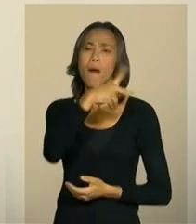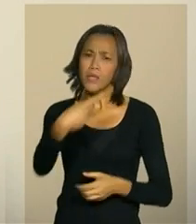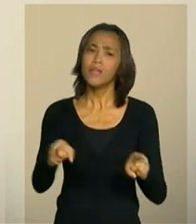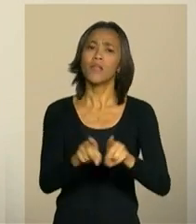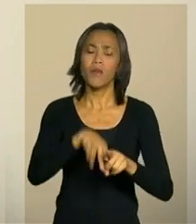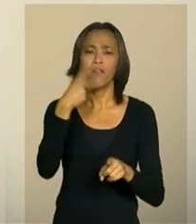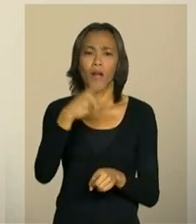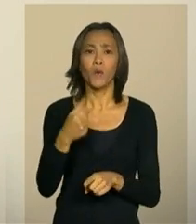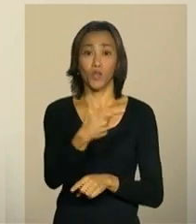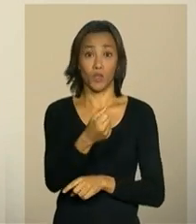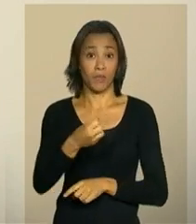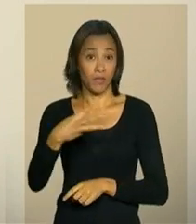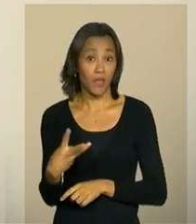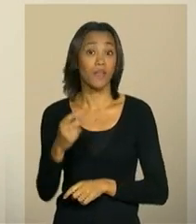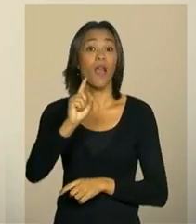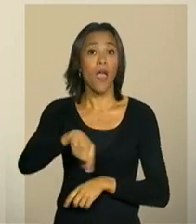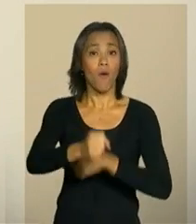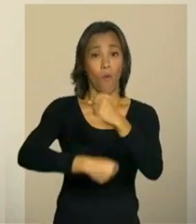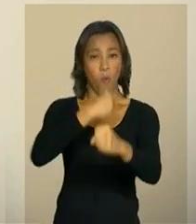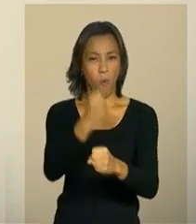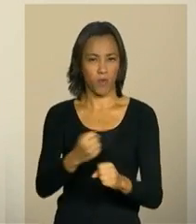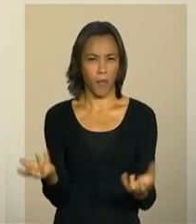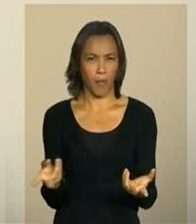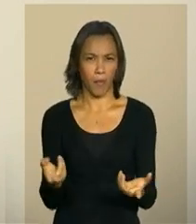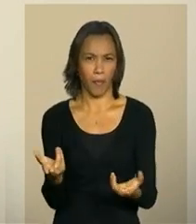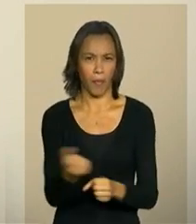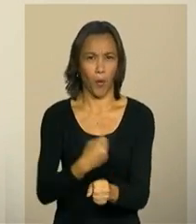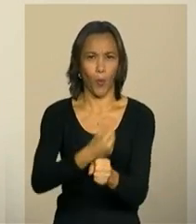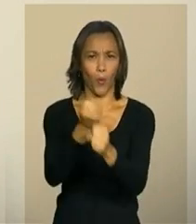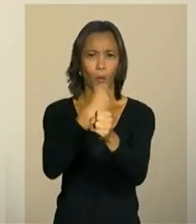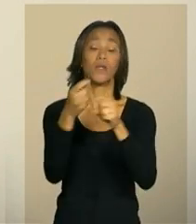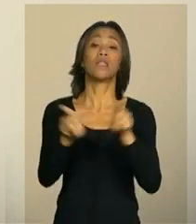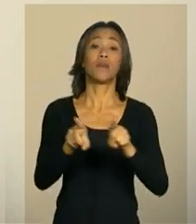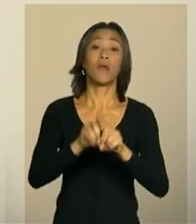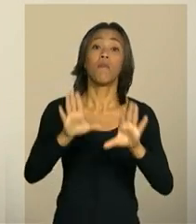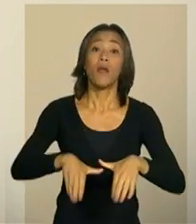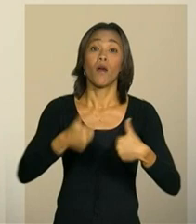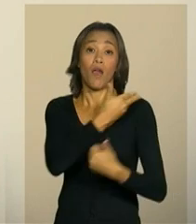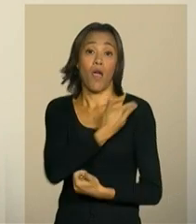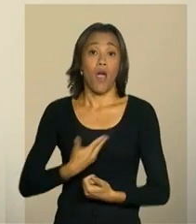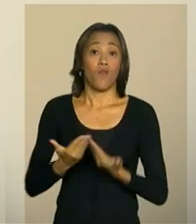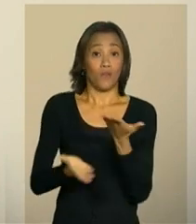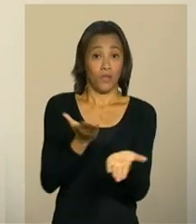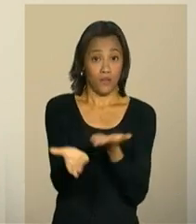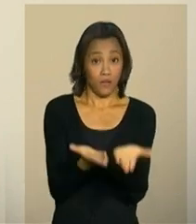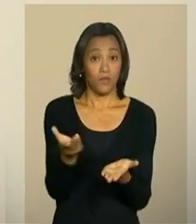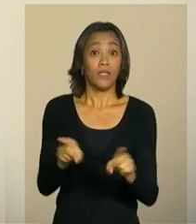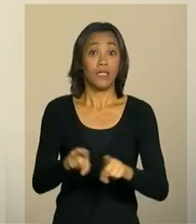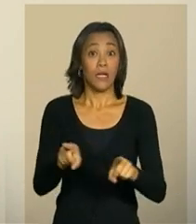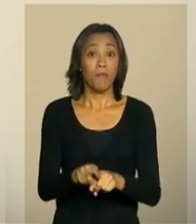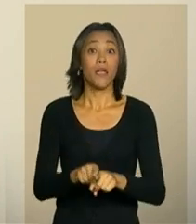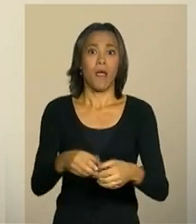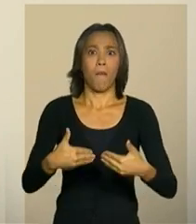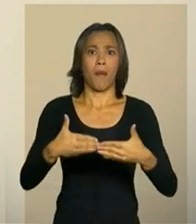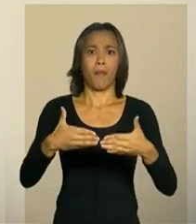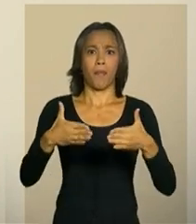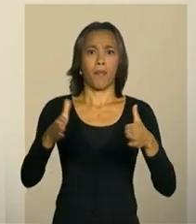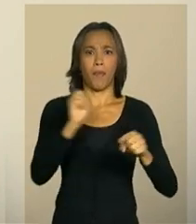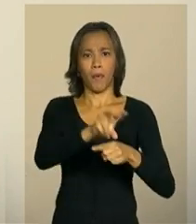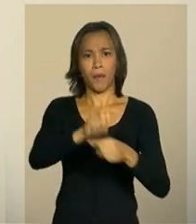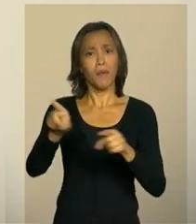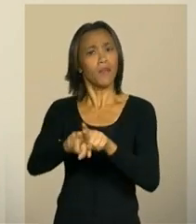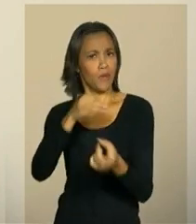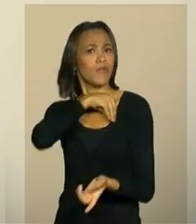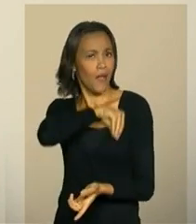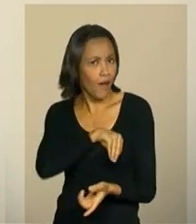ainda que 2013 será um ano de acelerar obras melhorar os serviços públicos e manter em alta o emprego e o salário